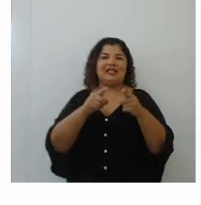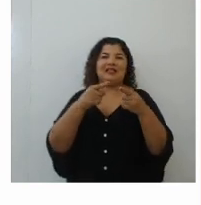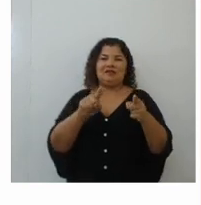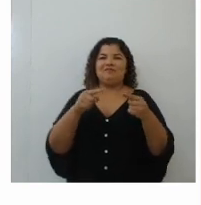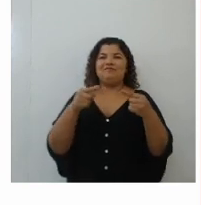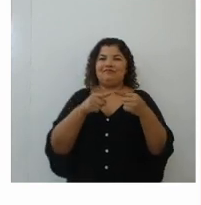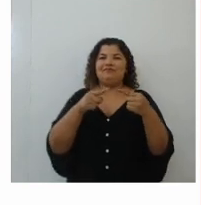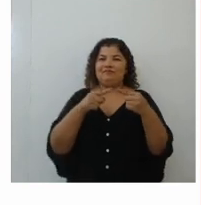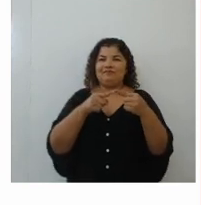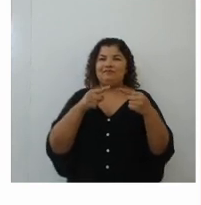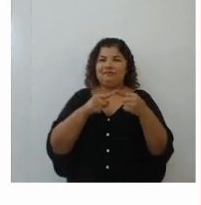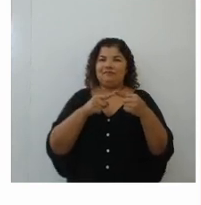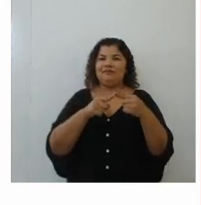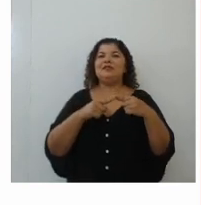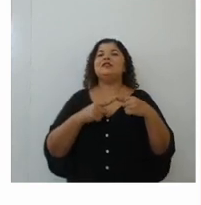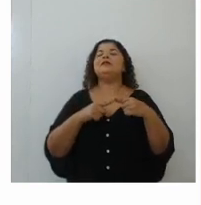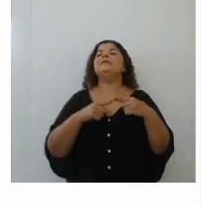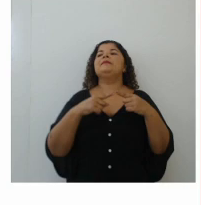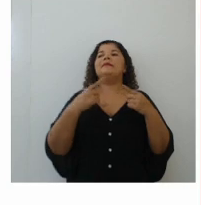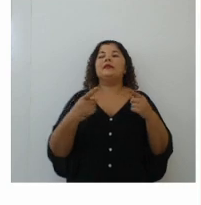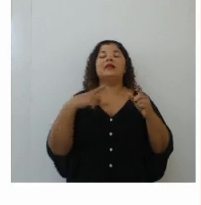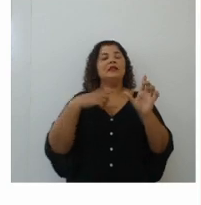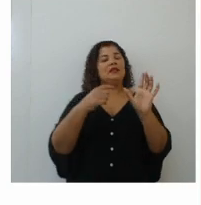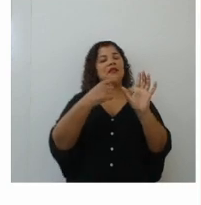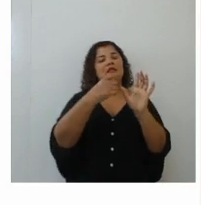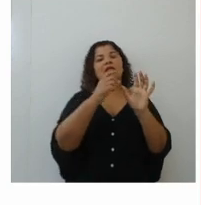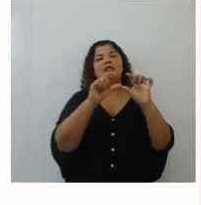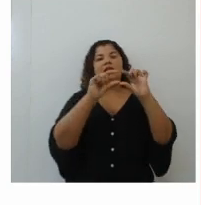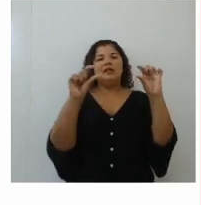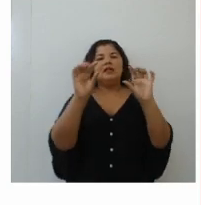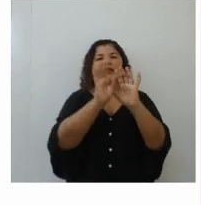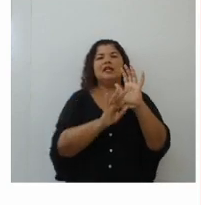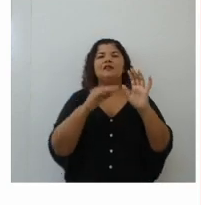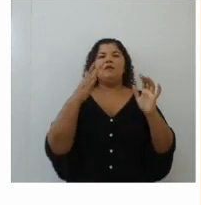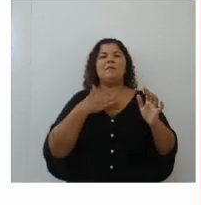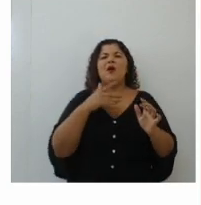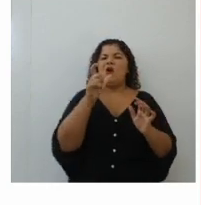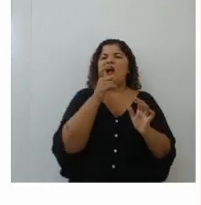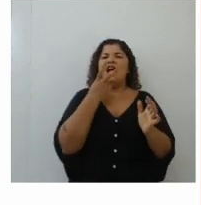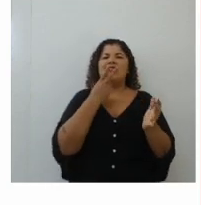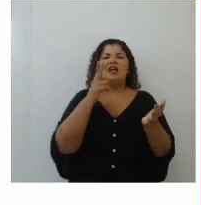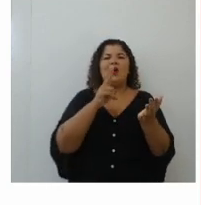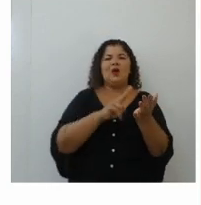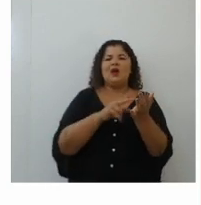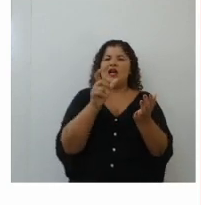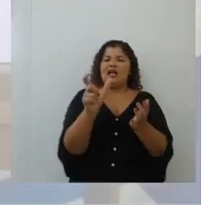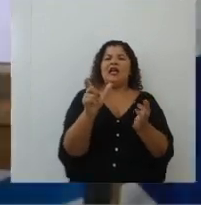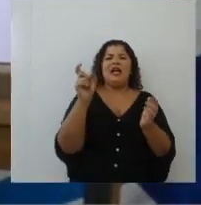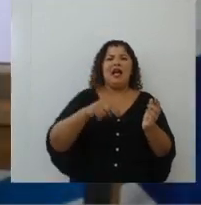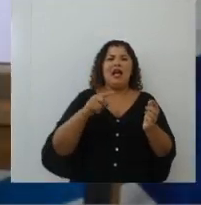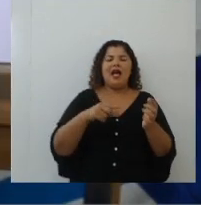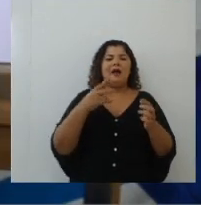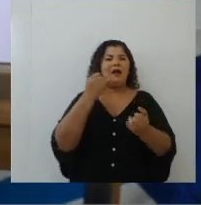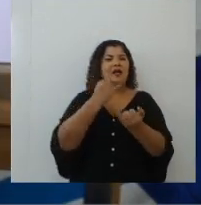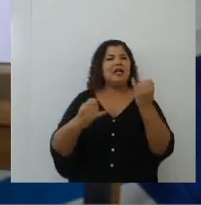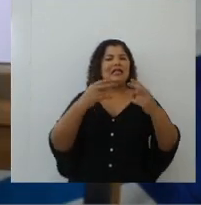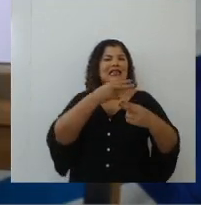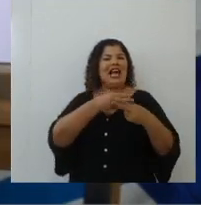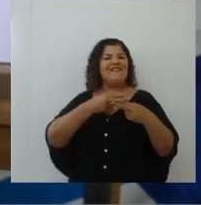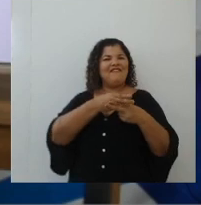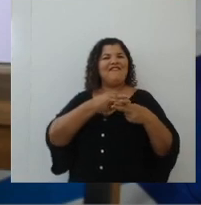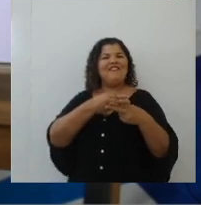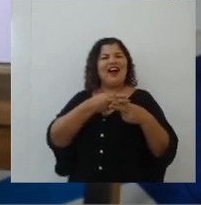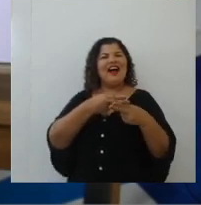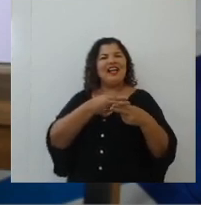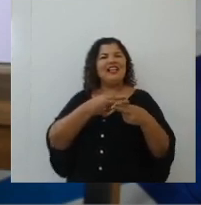interessante. Tem um versinho da música, tem um trecho da música, que Cazuza diz assim, ó. O meu cartão de crédito é uma navalha. Ó, o meu cartão